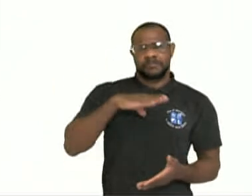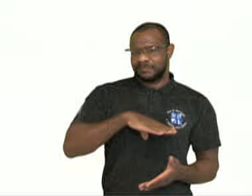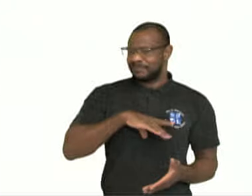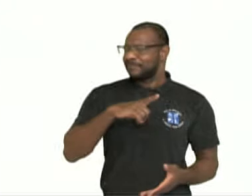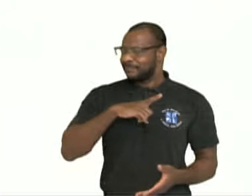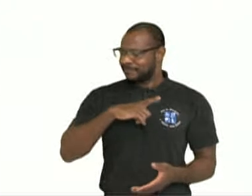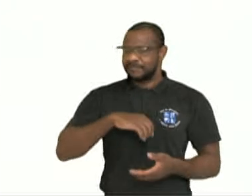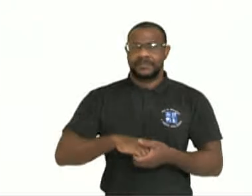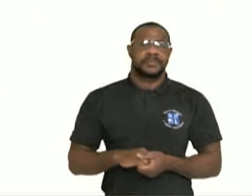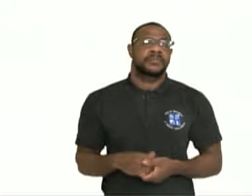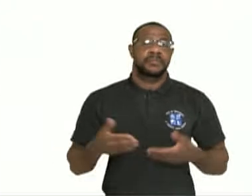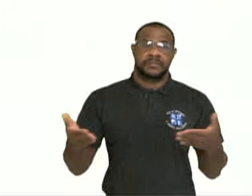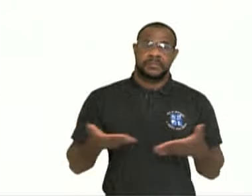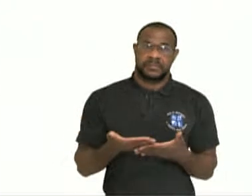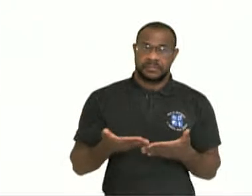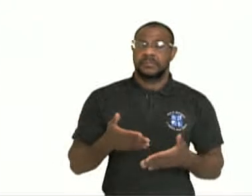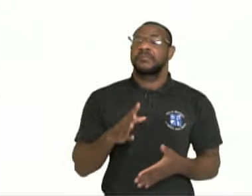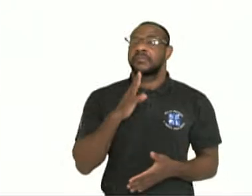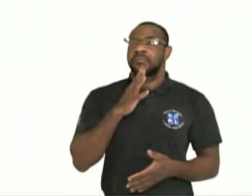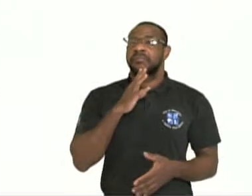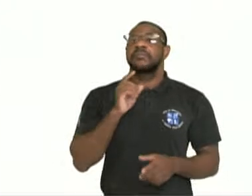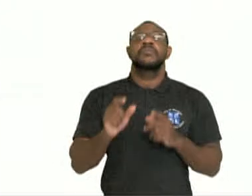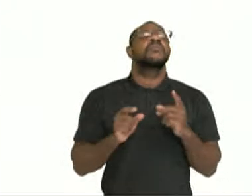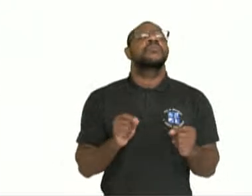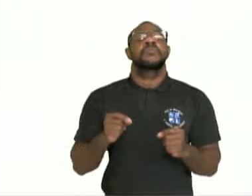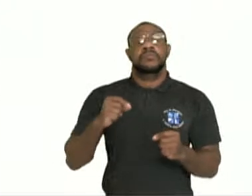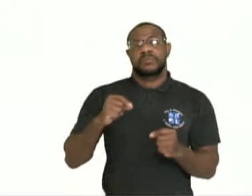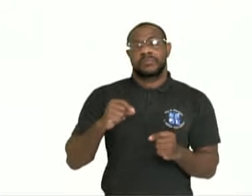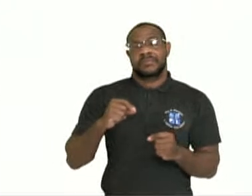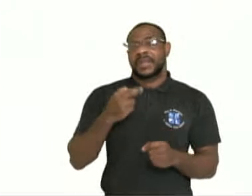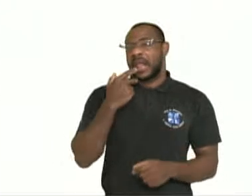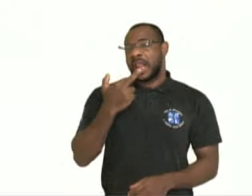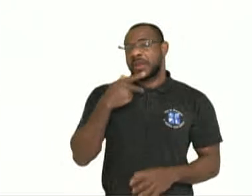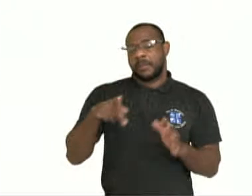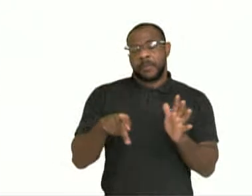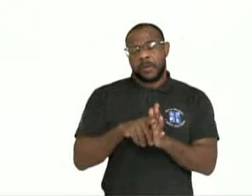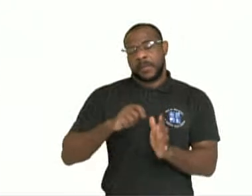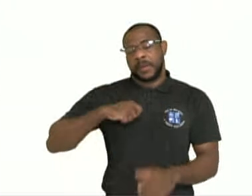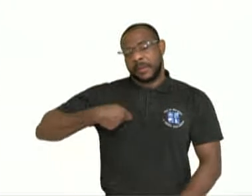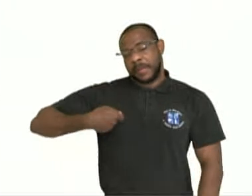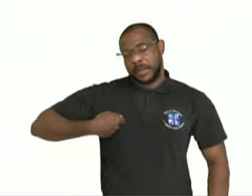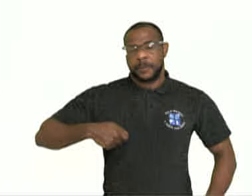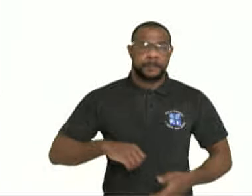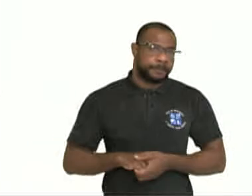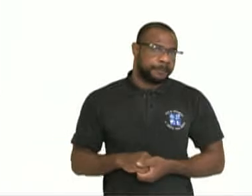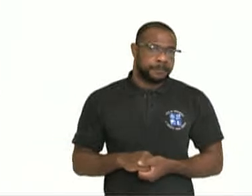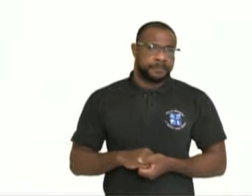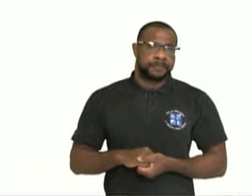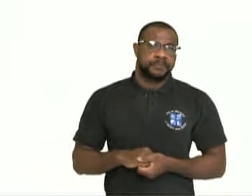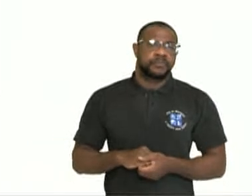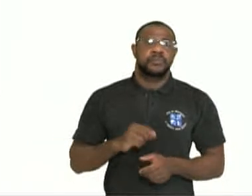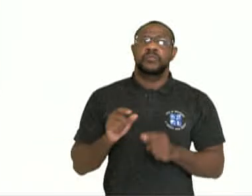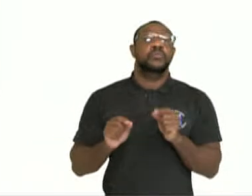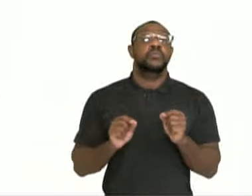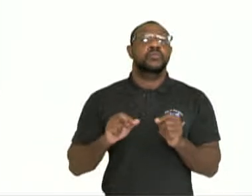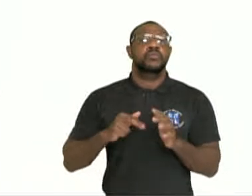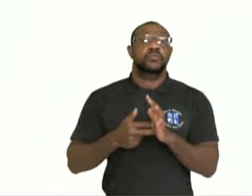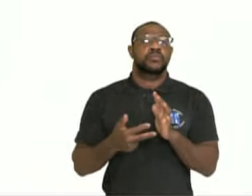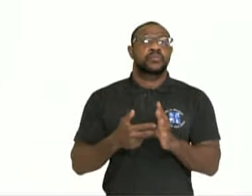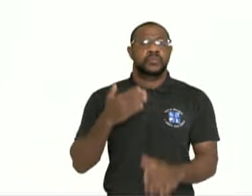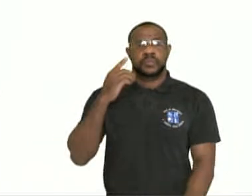portuguesa. Agora nós vamos conhecer as conjunções na língua espanhola. E vamos ver então o que é conjunção.